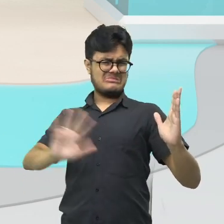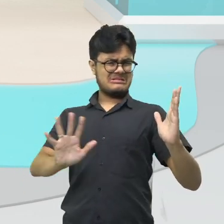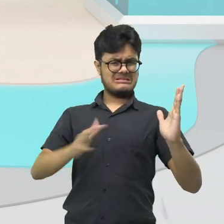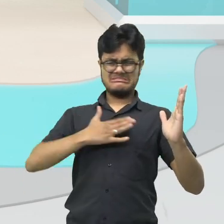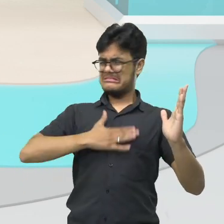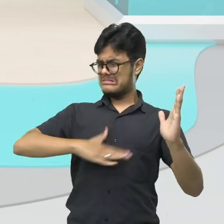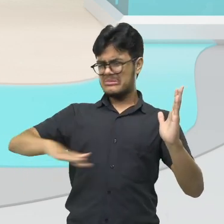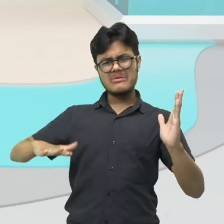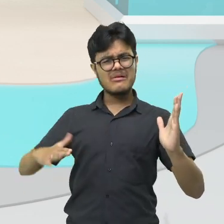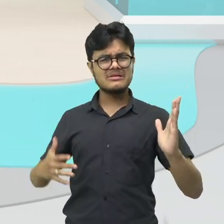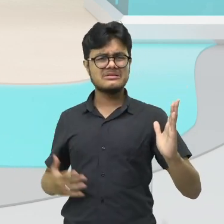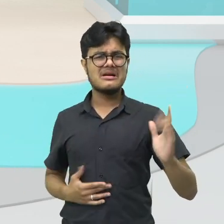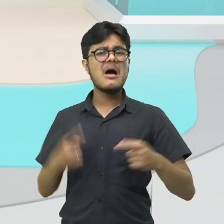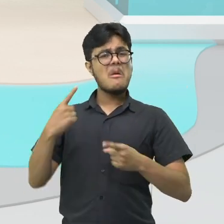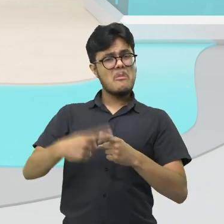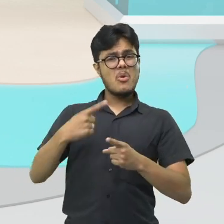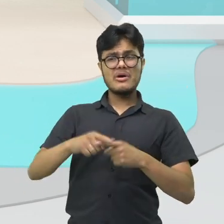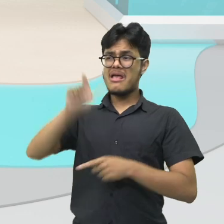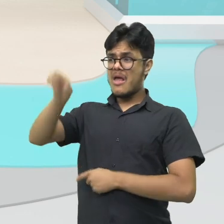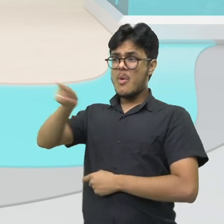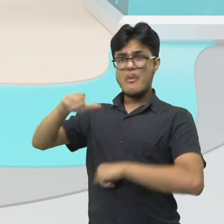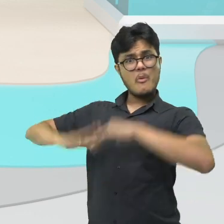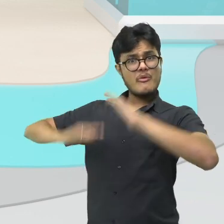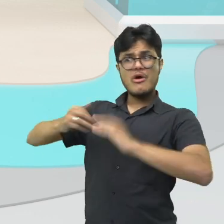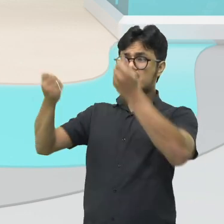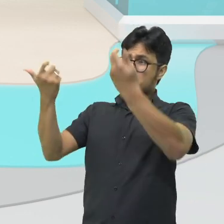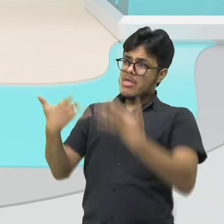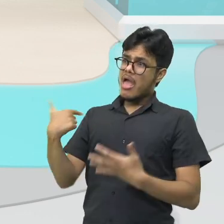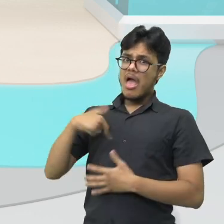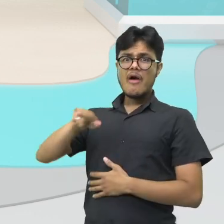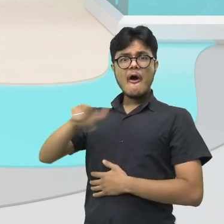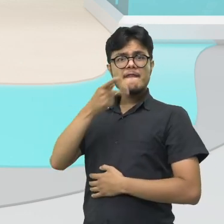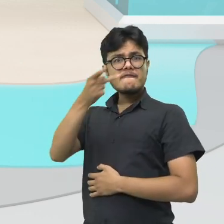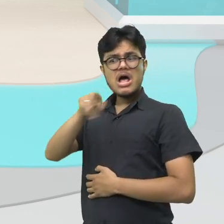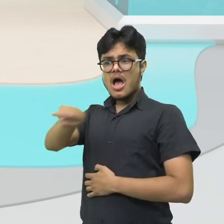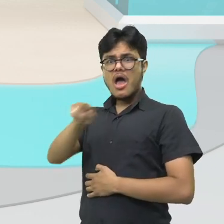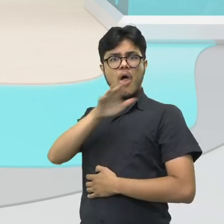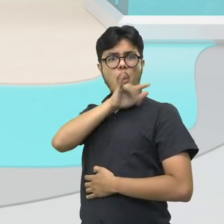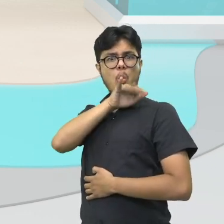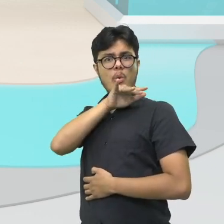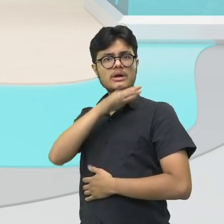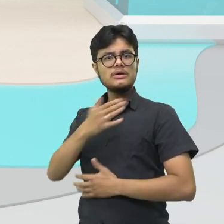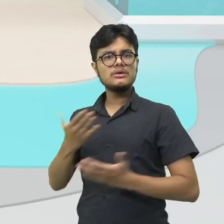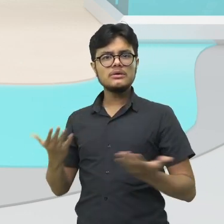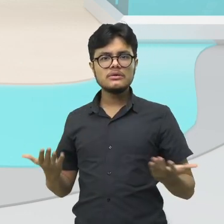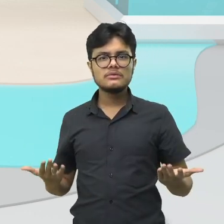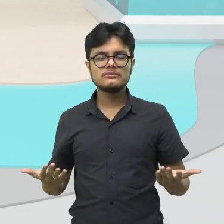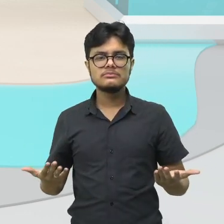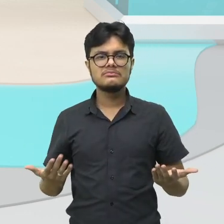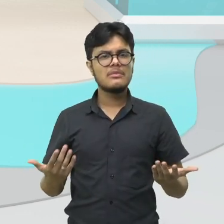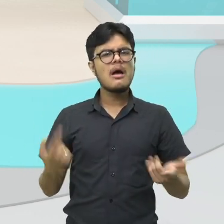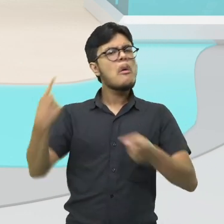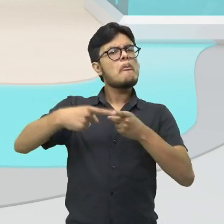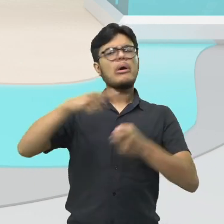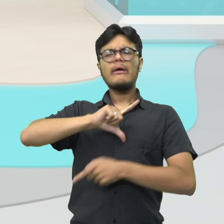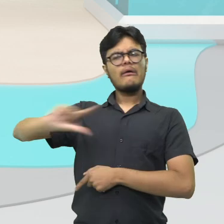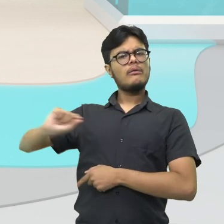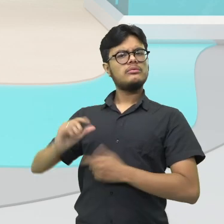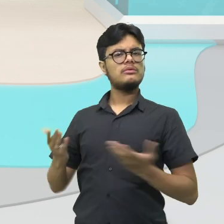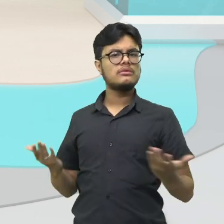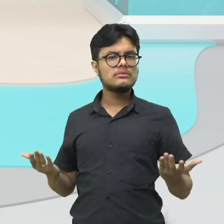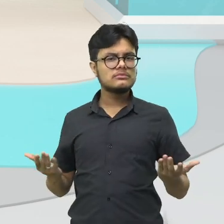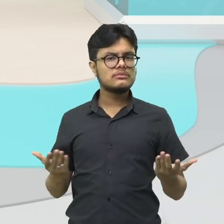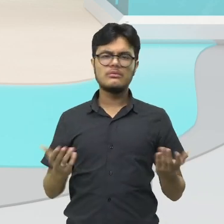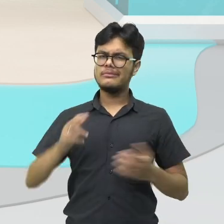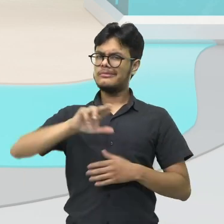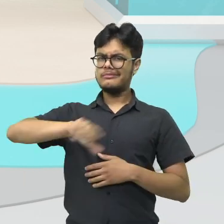eu estou vendo ali, né, argumentos de uma pessoa especialista que validou que aquilo ali que aquele ambiente não a